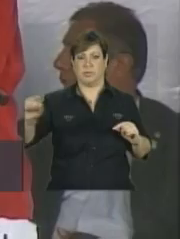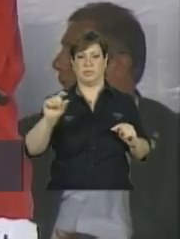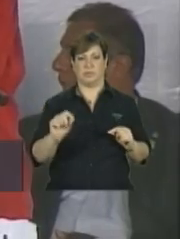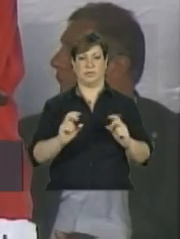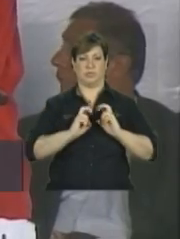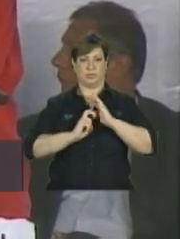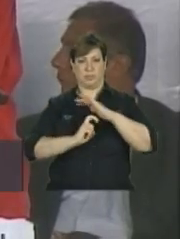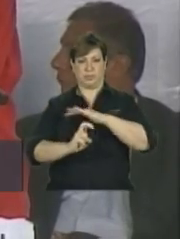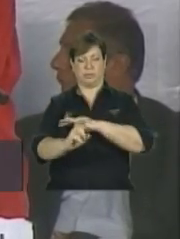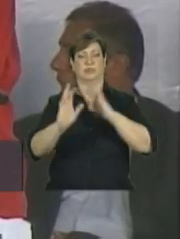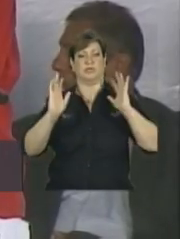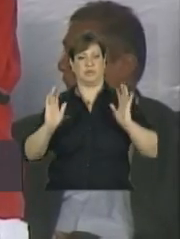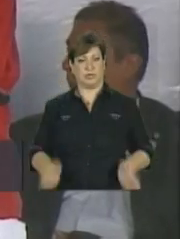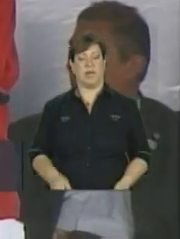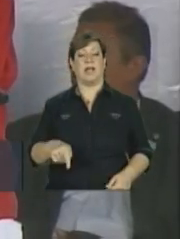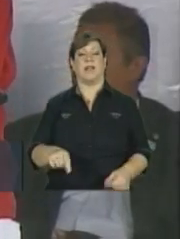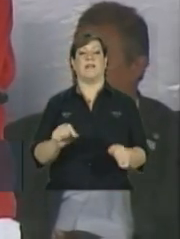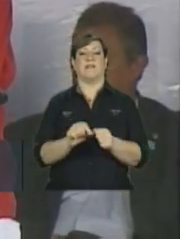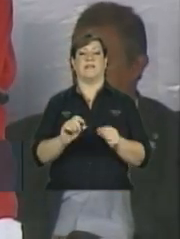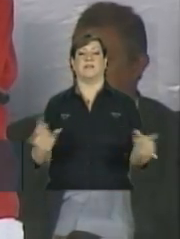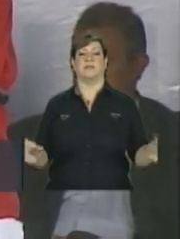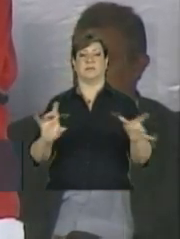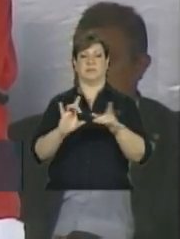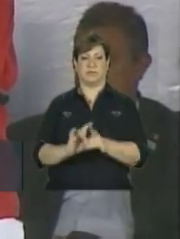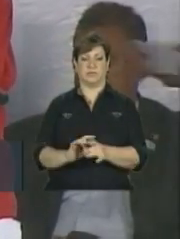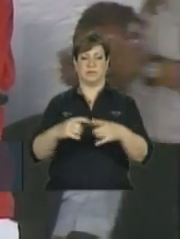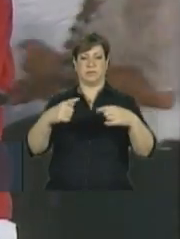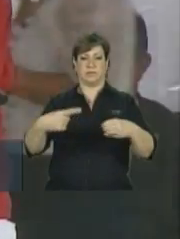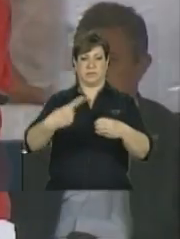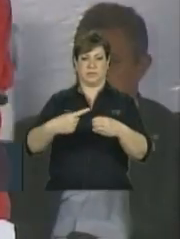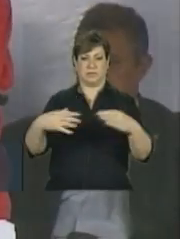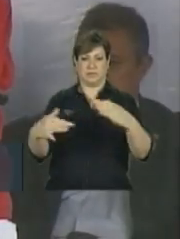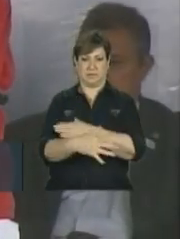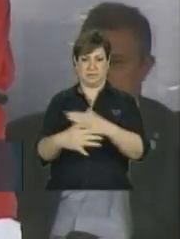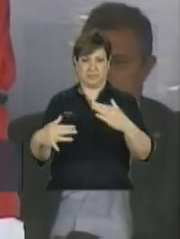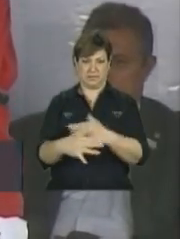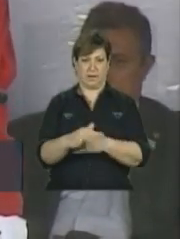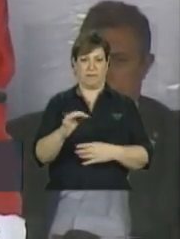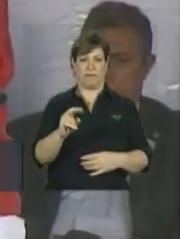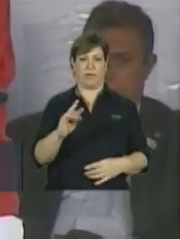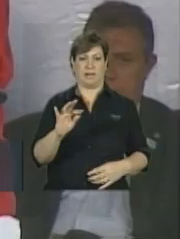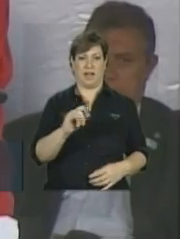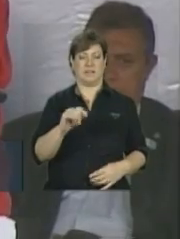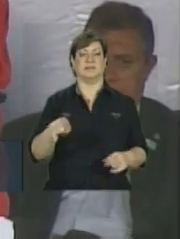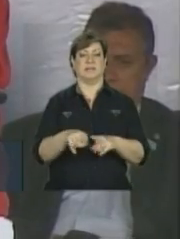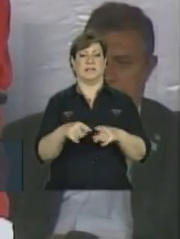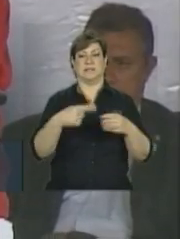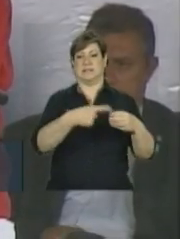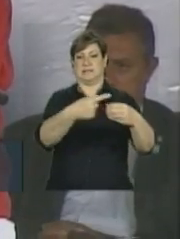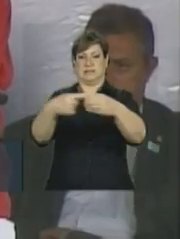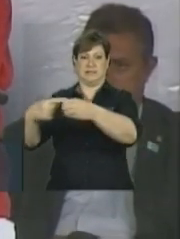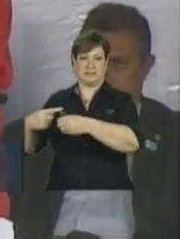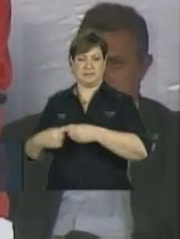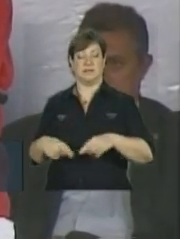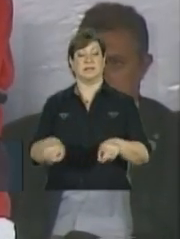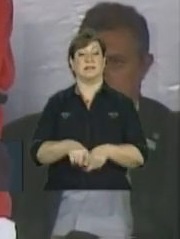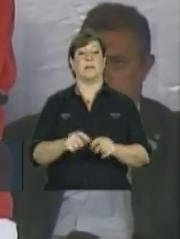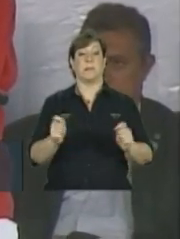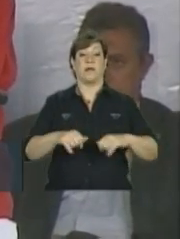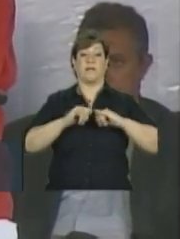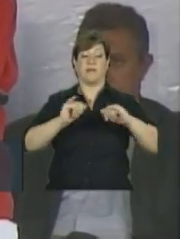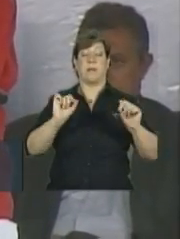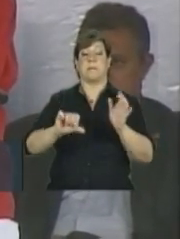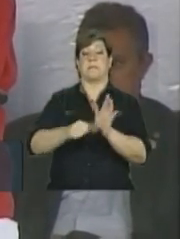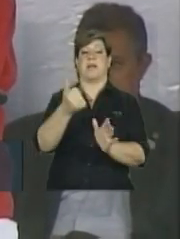Dilma, vai ser integrado com a região metropolitana e com a cidade de Fortaleza. E nós podemos dizer que pela primeira